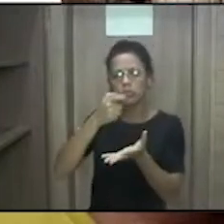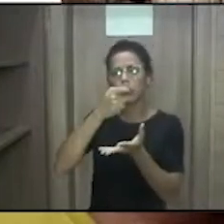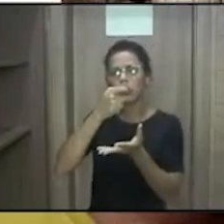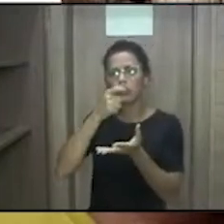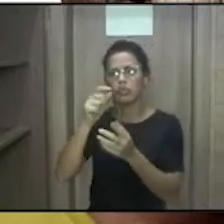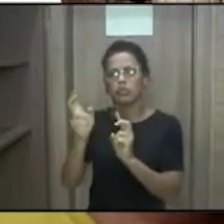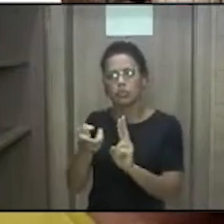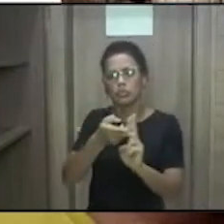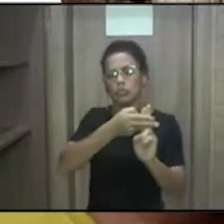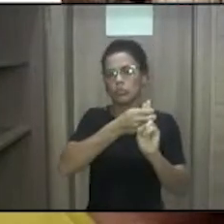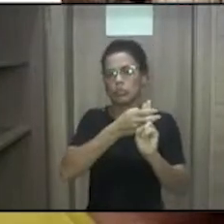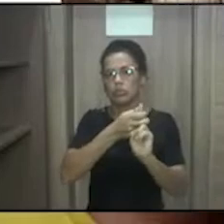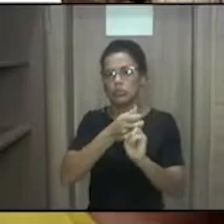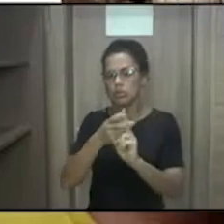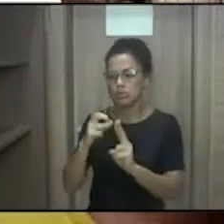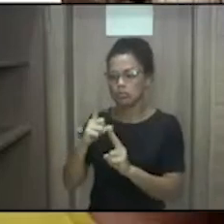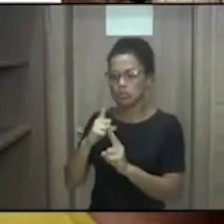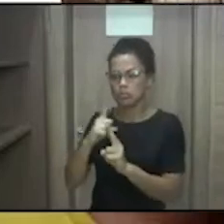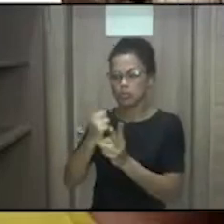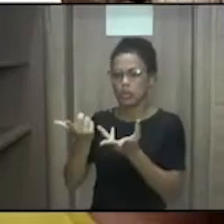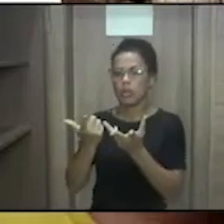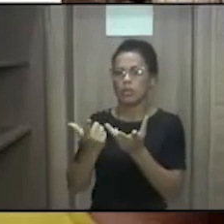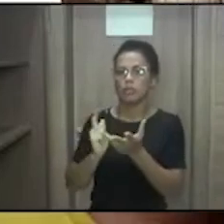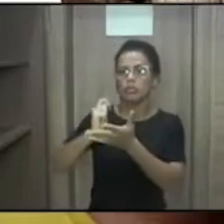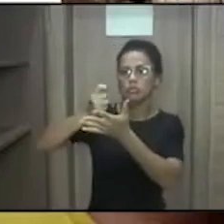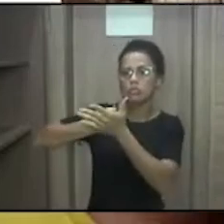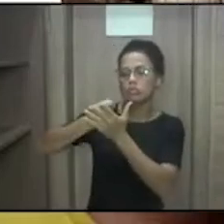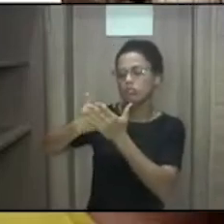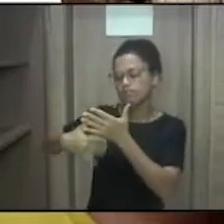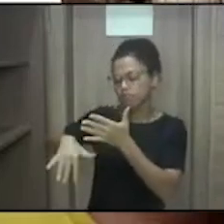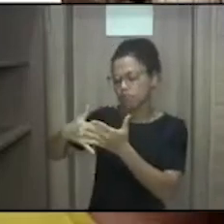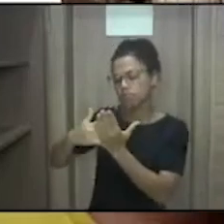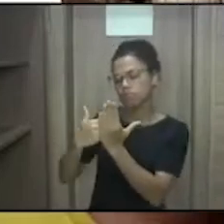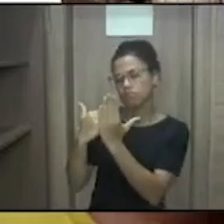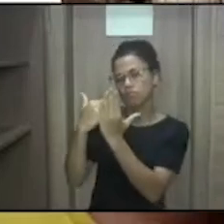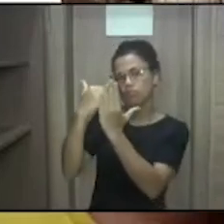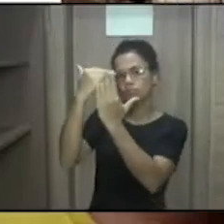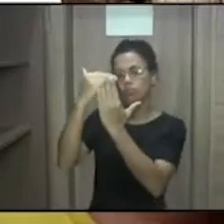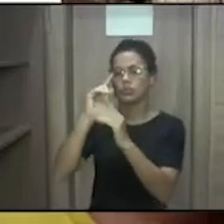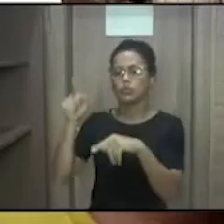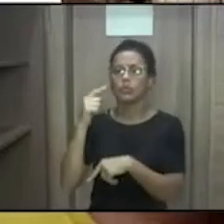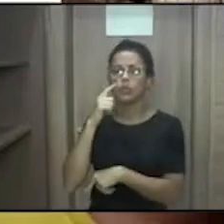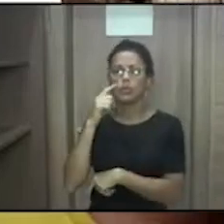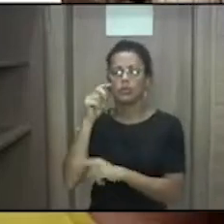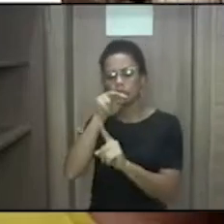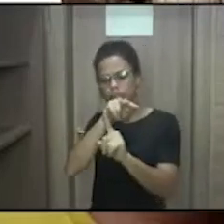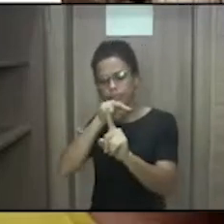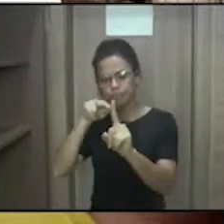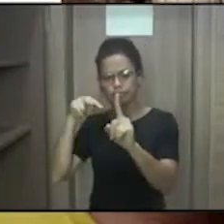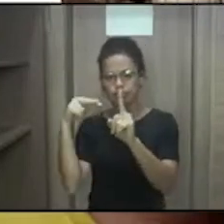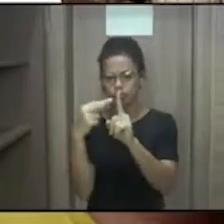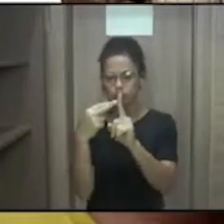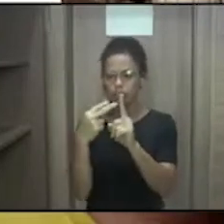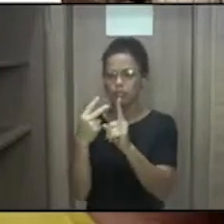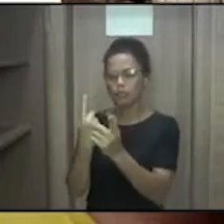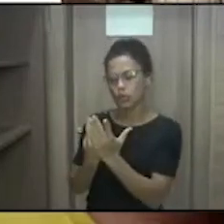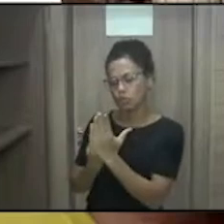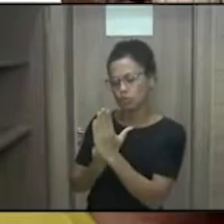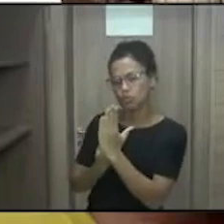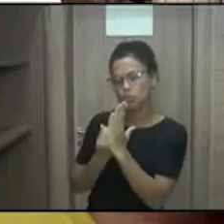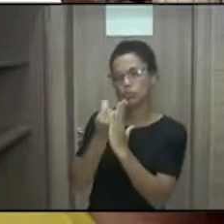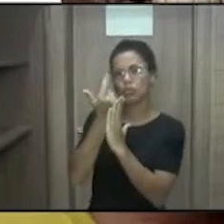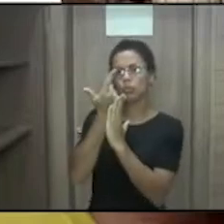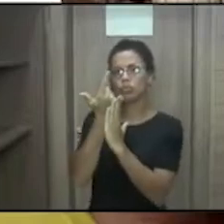SUS, uma análise de preços praticados em cidades brasileiras, mas o nosso olhar além do custo e do preço, buscando